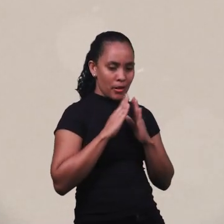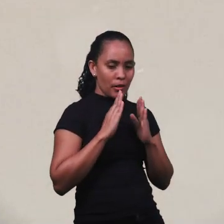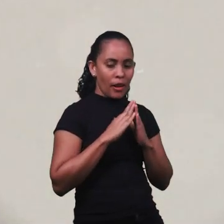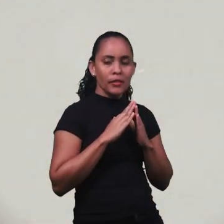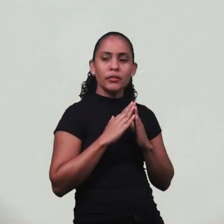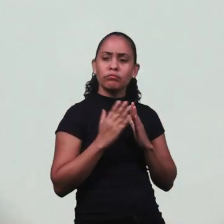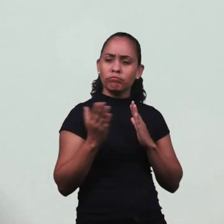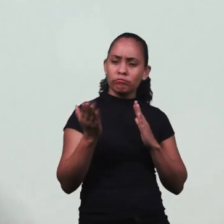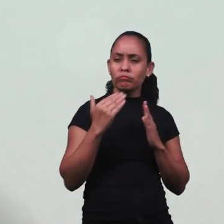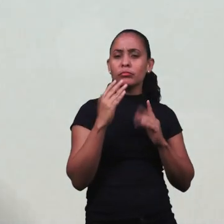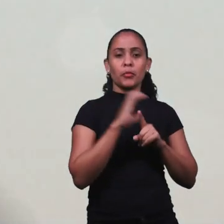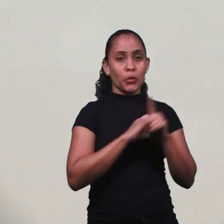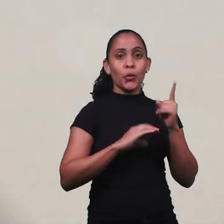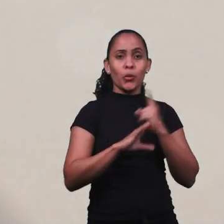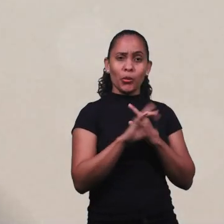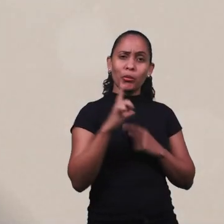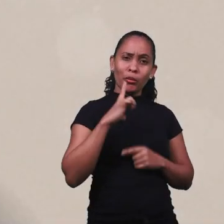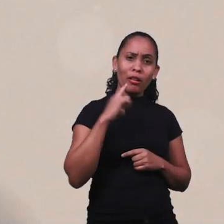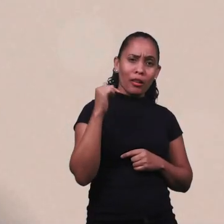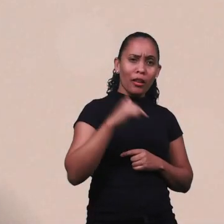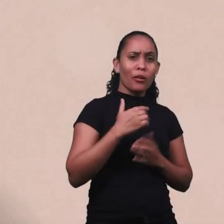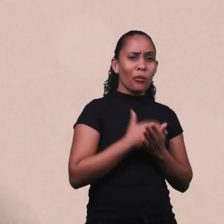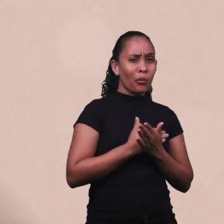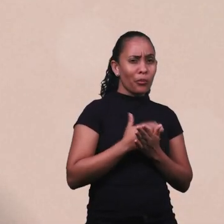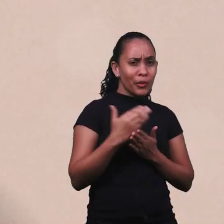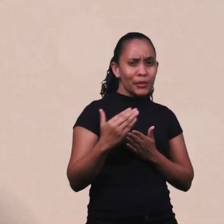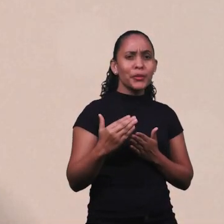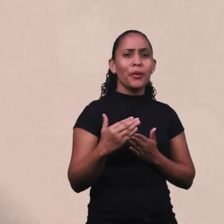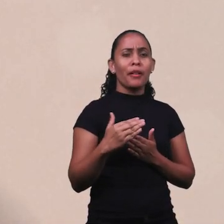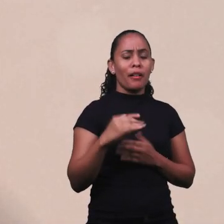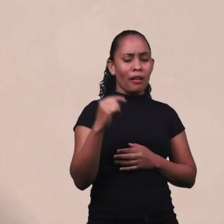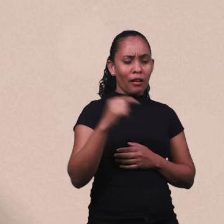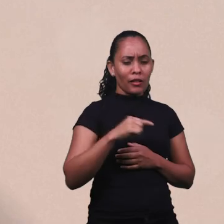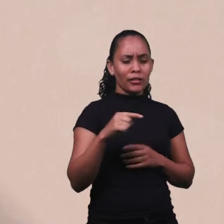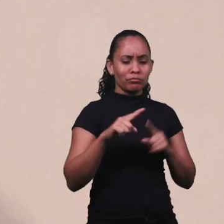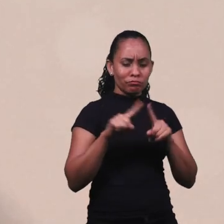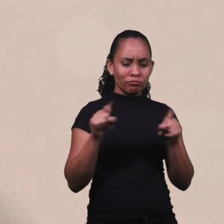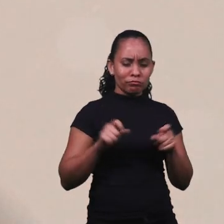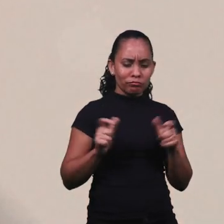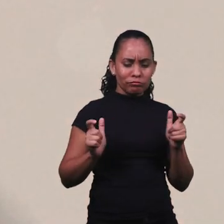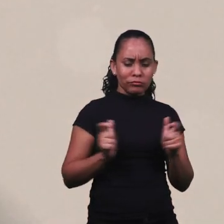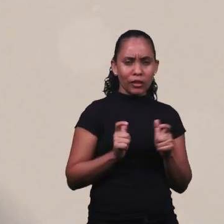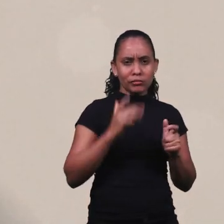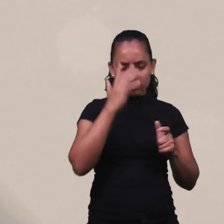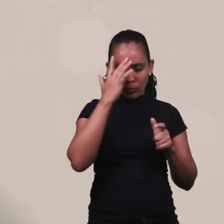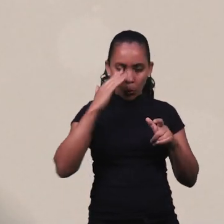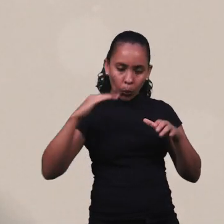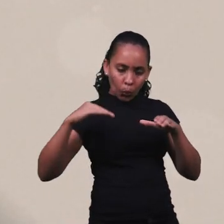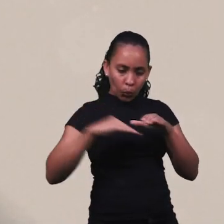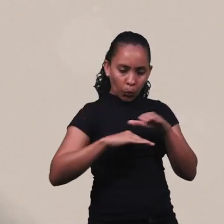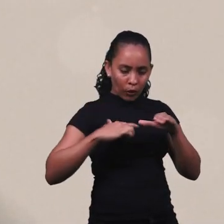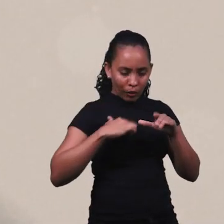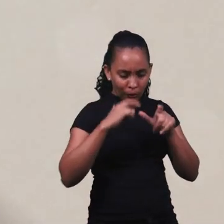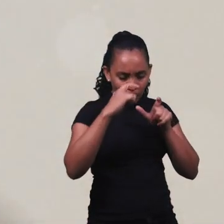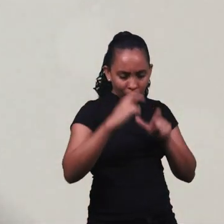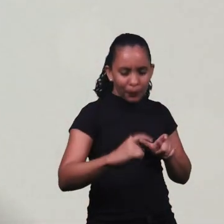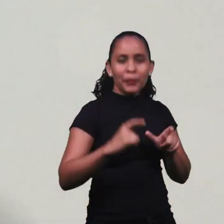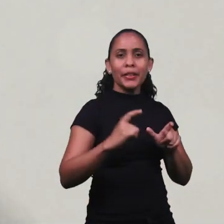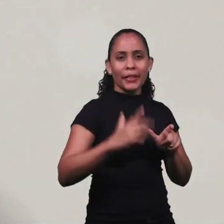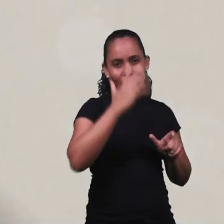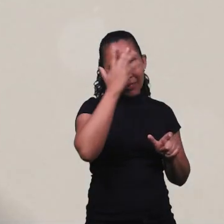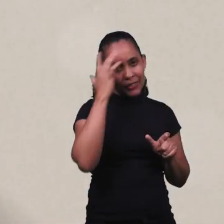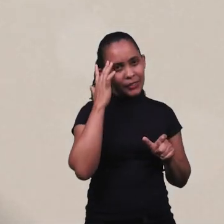casa e tudo começou numa garagem. Vidas foram se convertendo ali, quando,